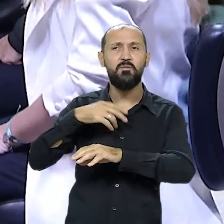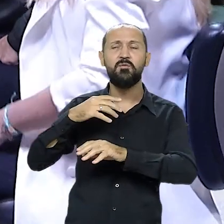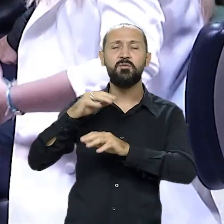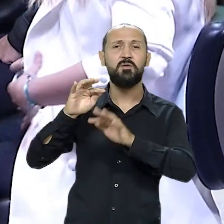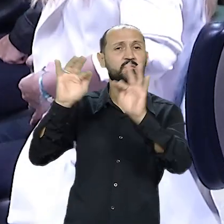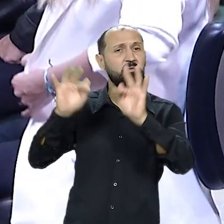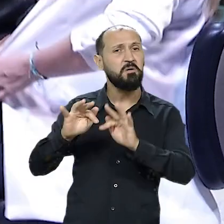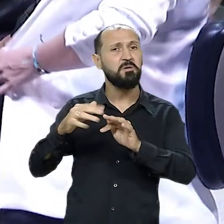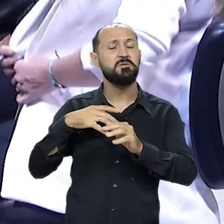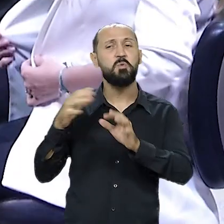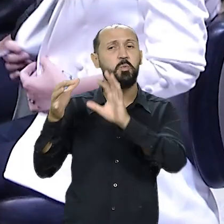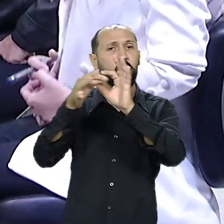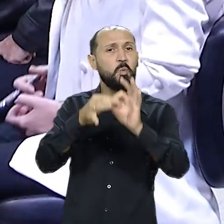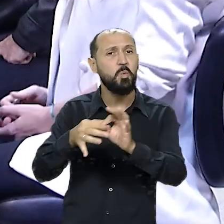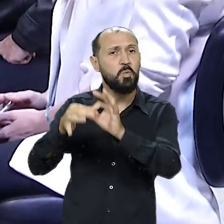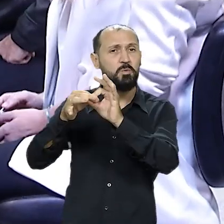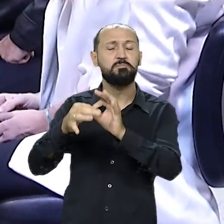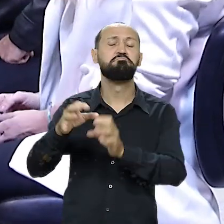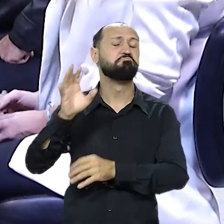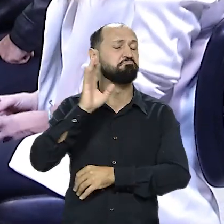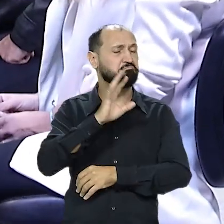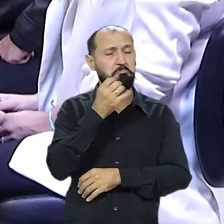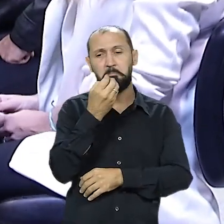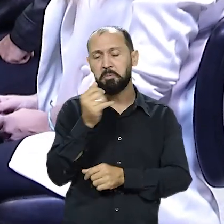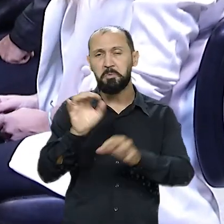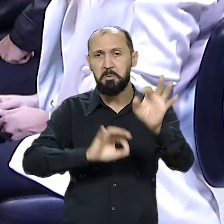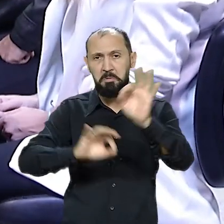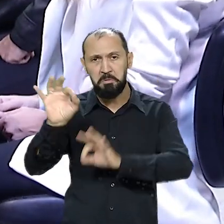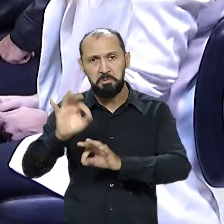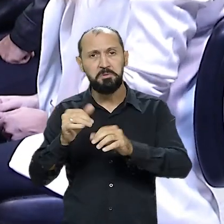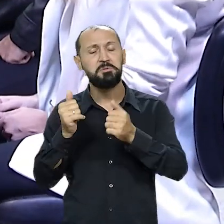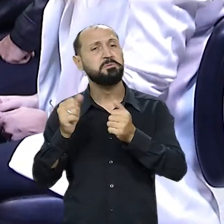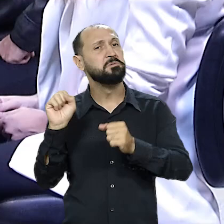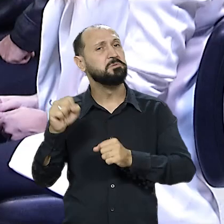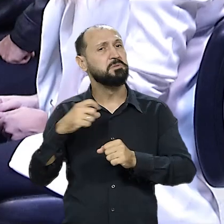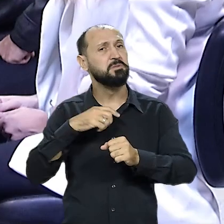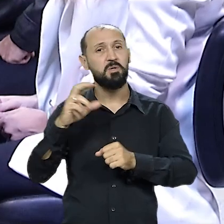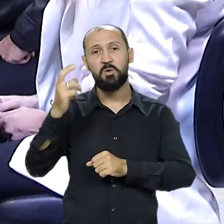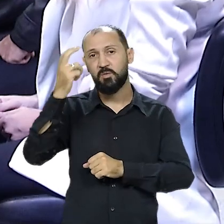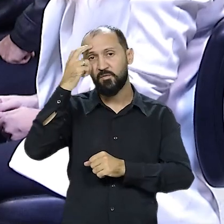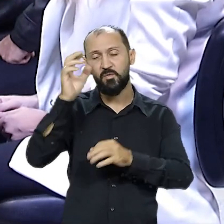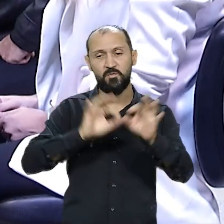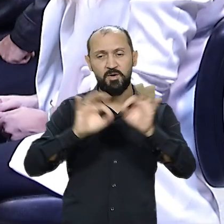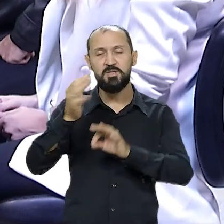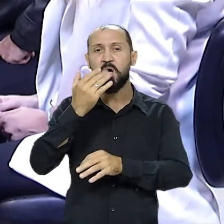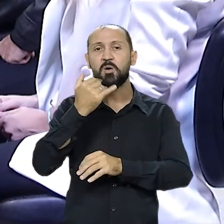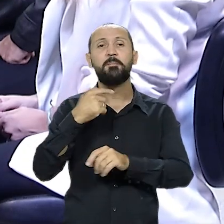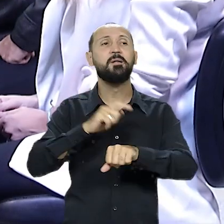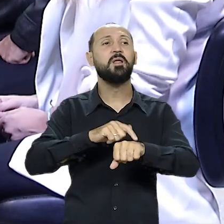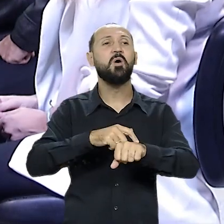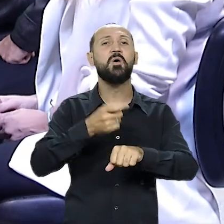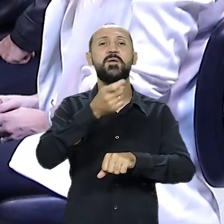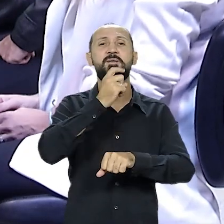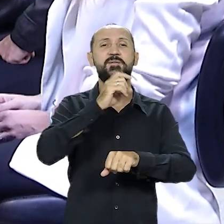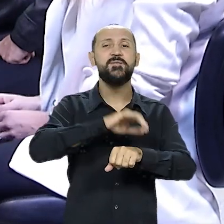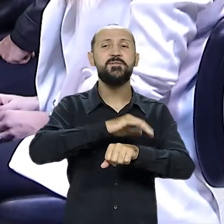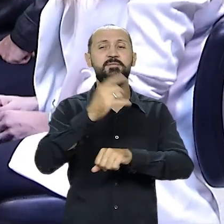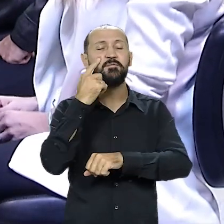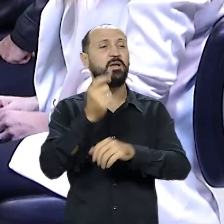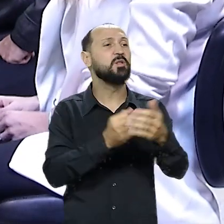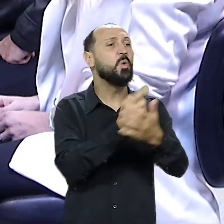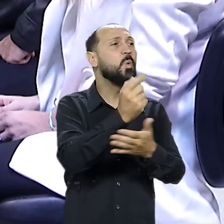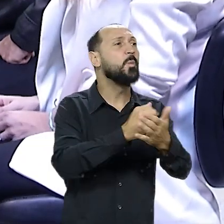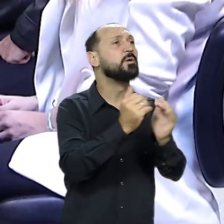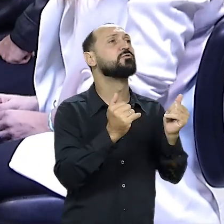unidos. Assim, tem um pessoal bem bacana lá, bem arrumado, e eles têm essa cultura de fazer comida, para não chegar no inverno, passar apurado e ter que ficar comprando